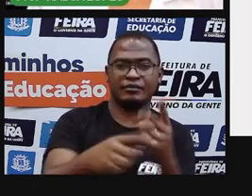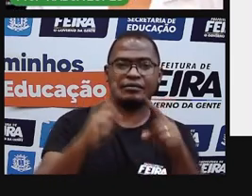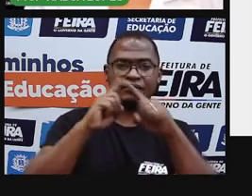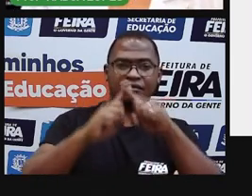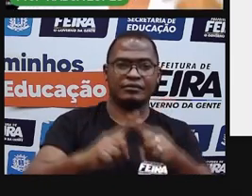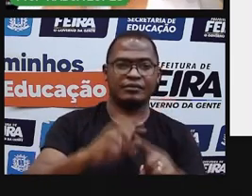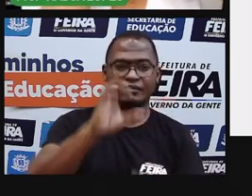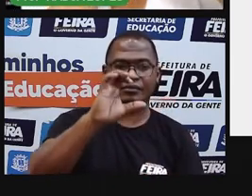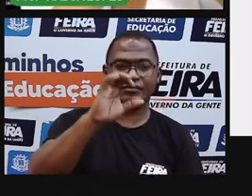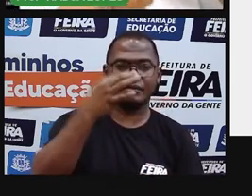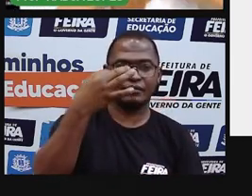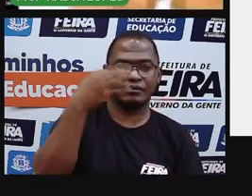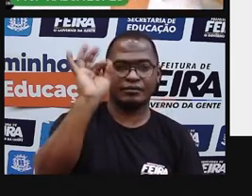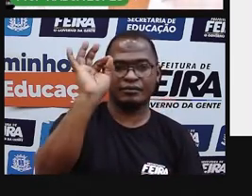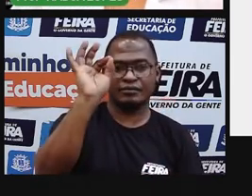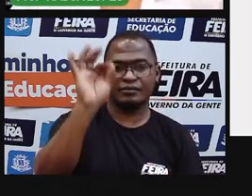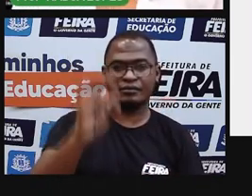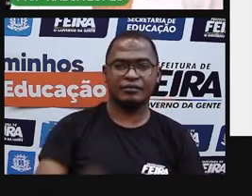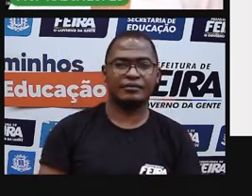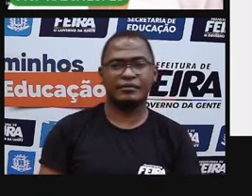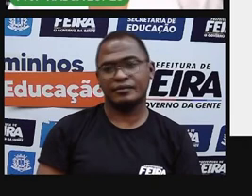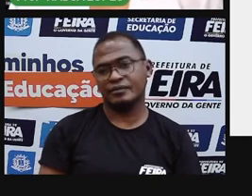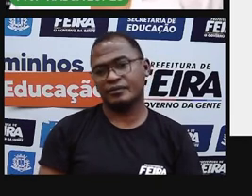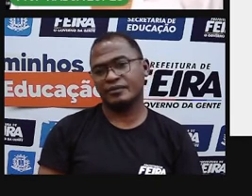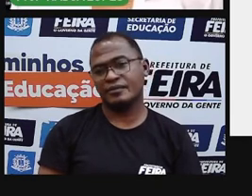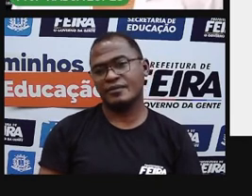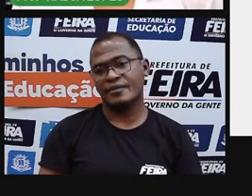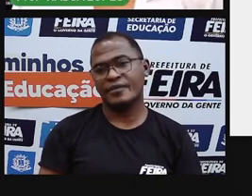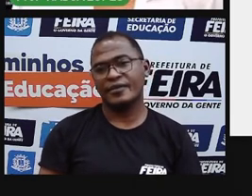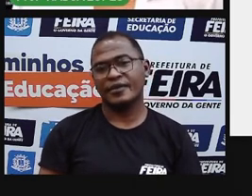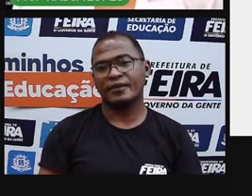E aí E ai ai